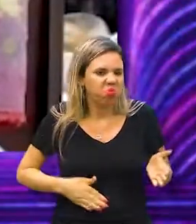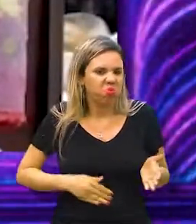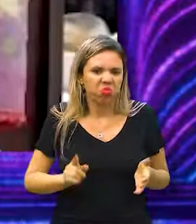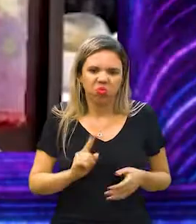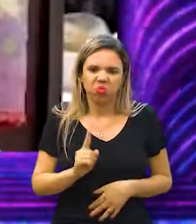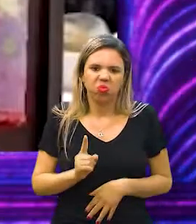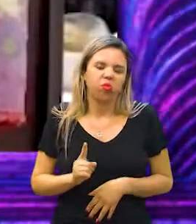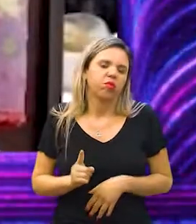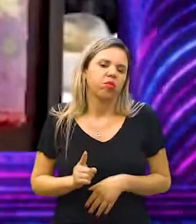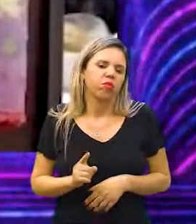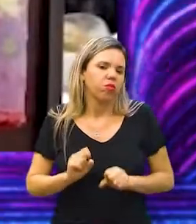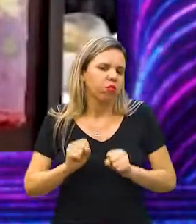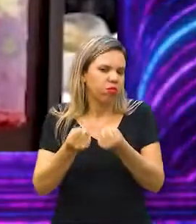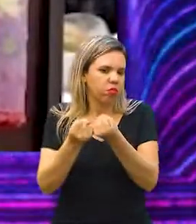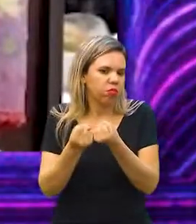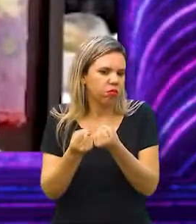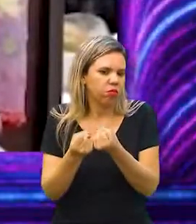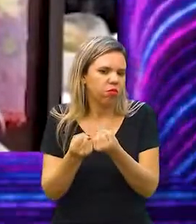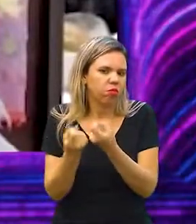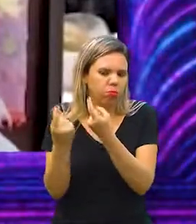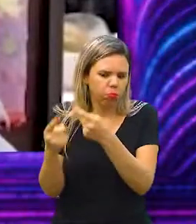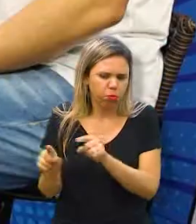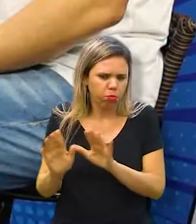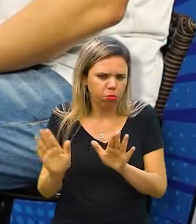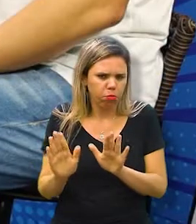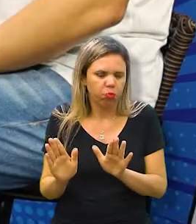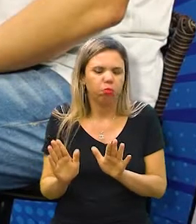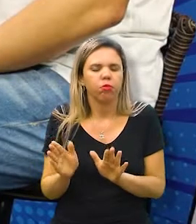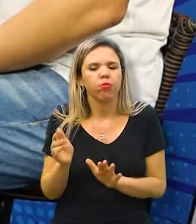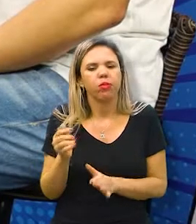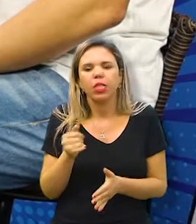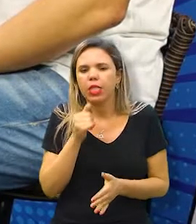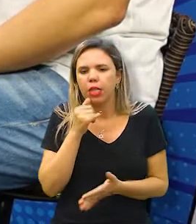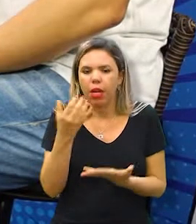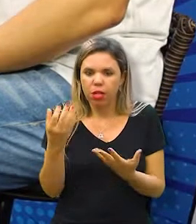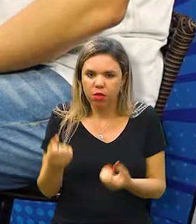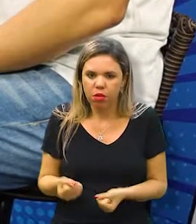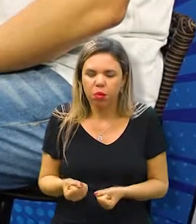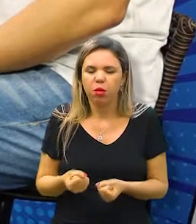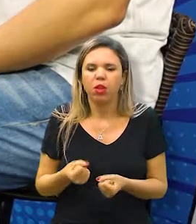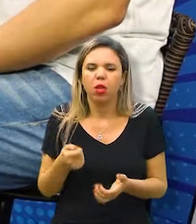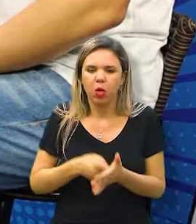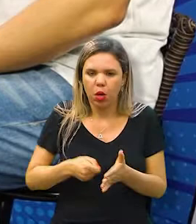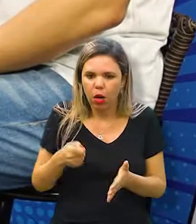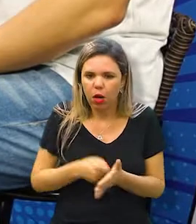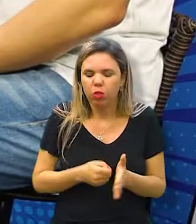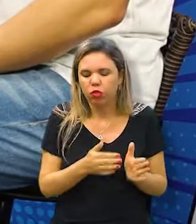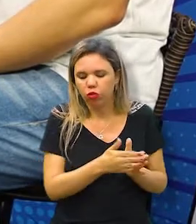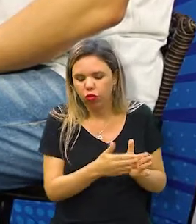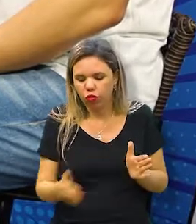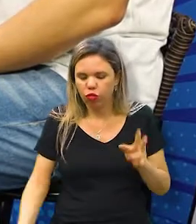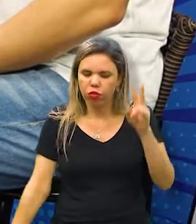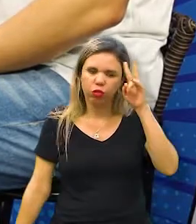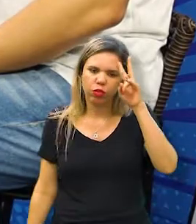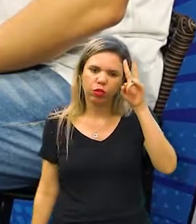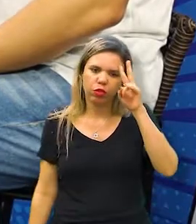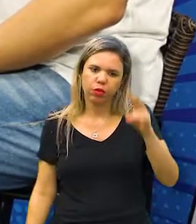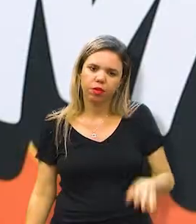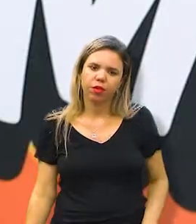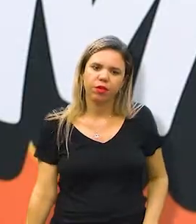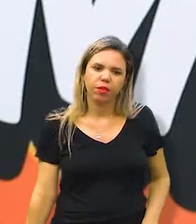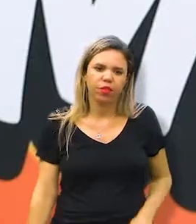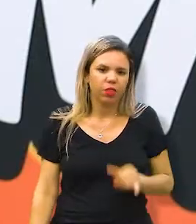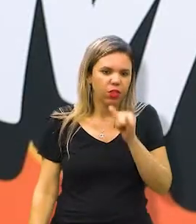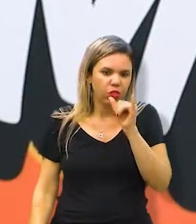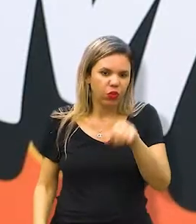com os bandidos mesmo, nem de defender, nem de atacar. E ela acaba comprando a briga dele durante aí a história.